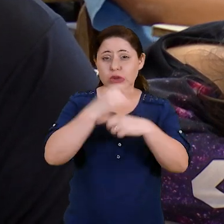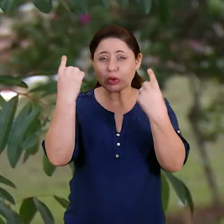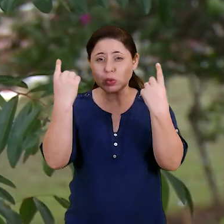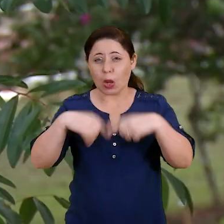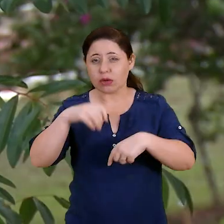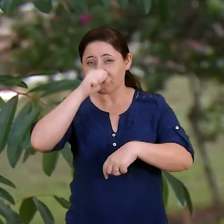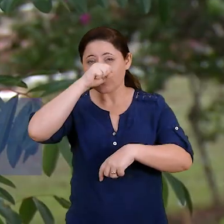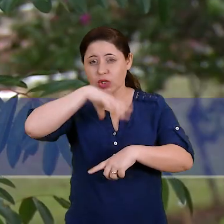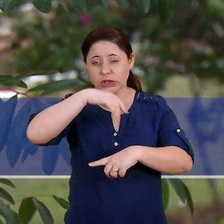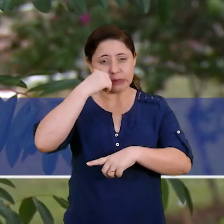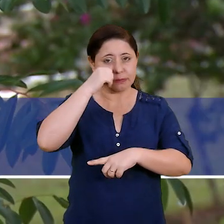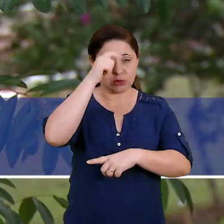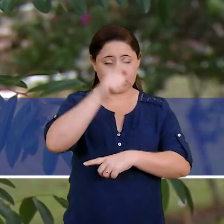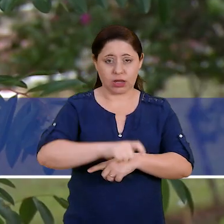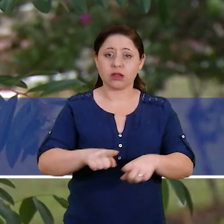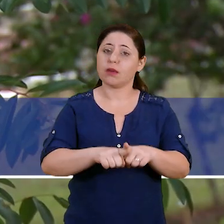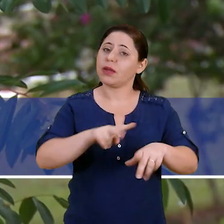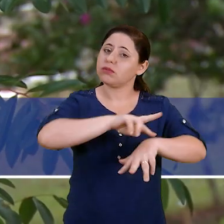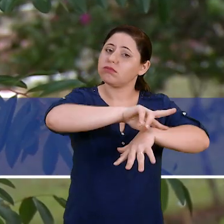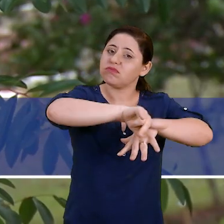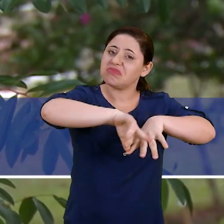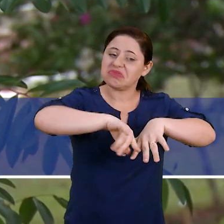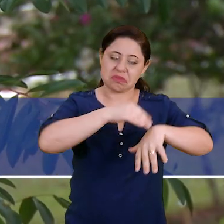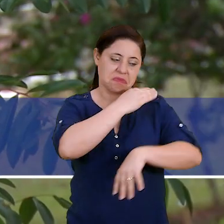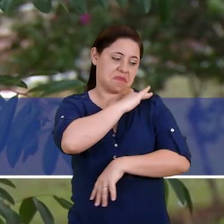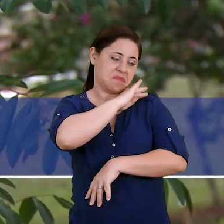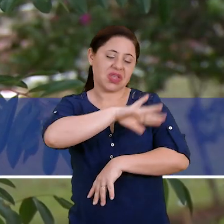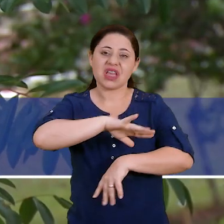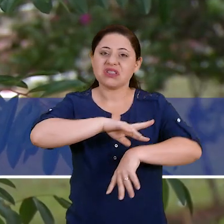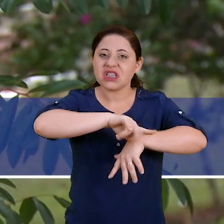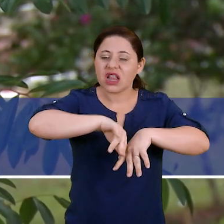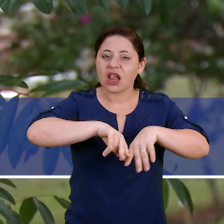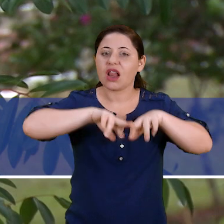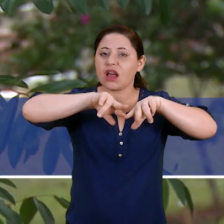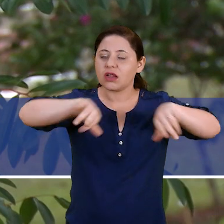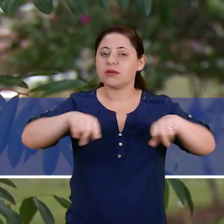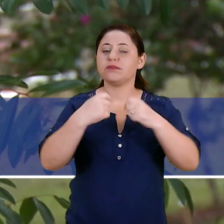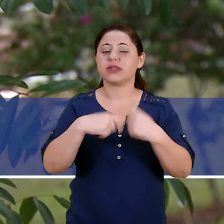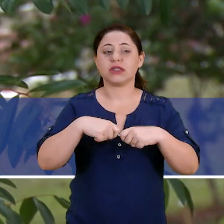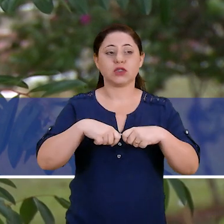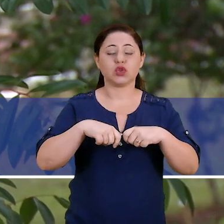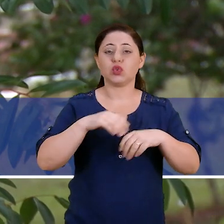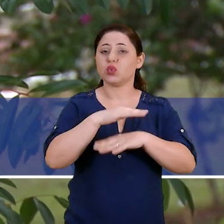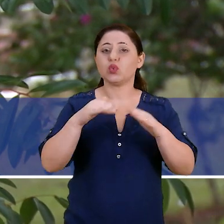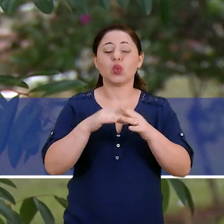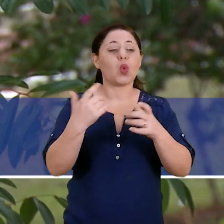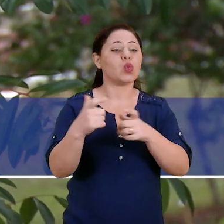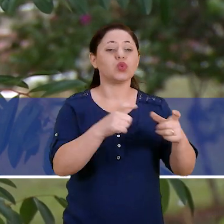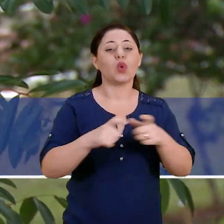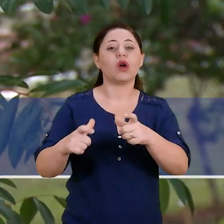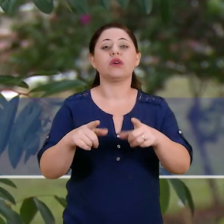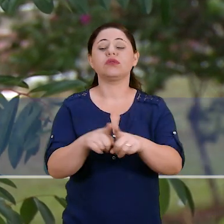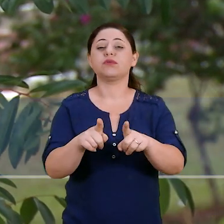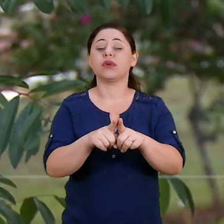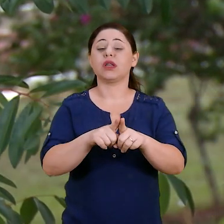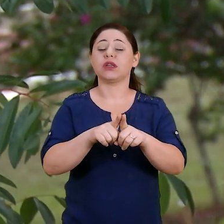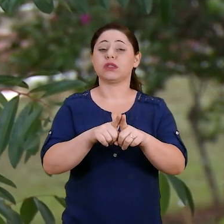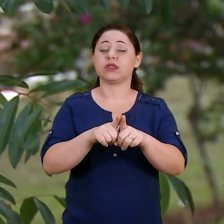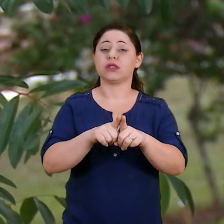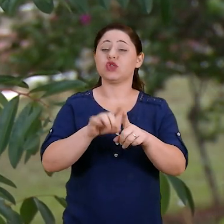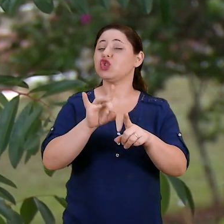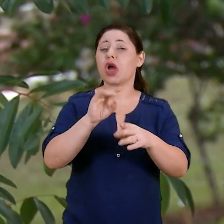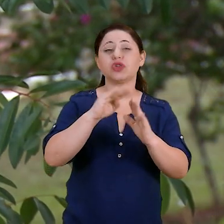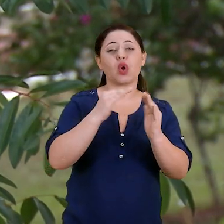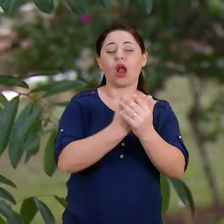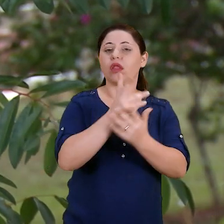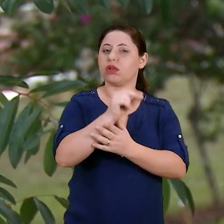aprendizagem. Ações de combate à violência contra a mulher e discriminação de gênero também precisam ser disseminadas em outros espaços